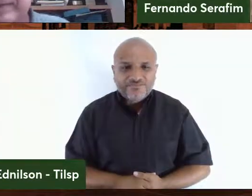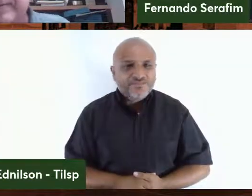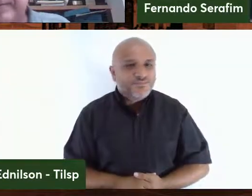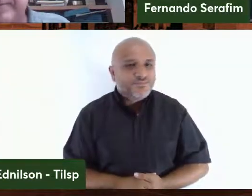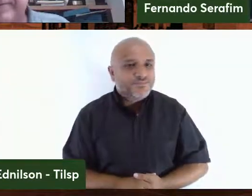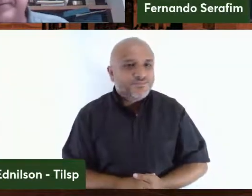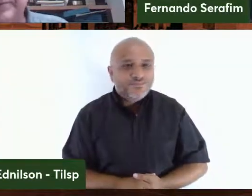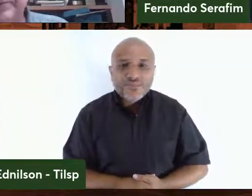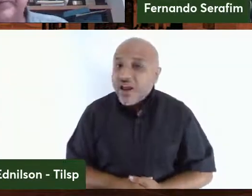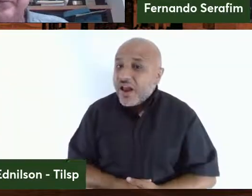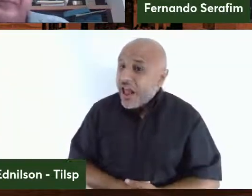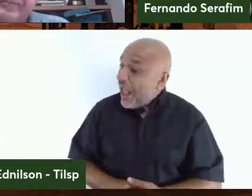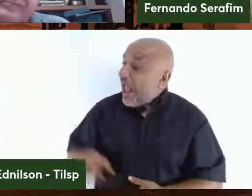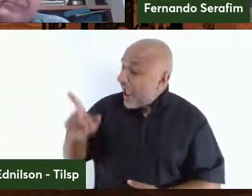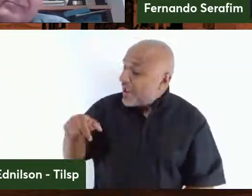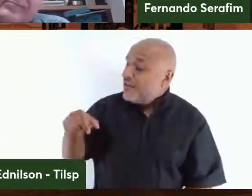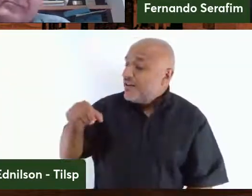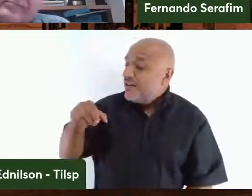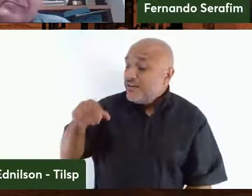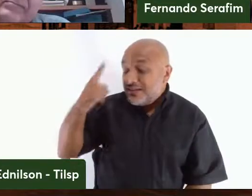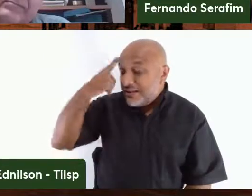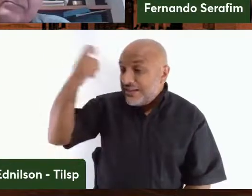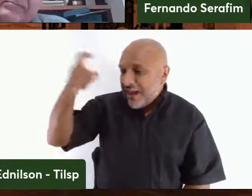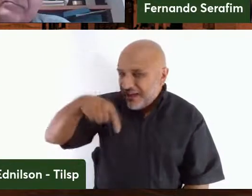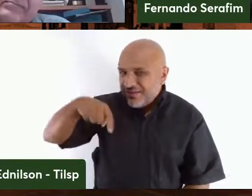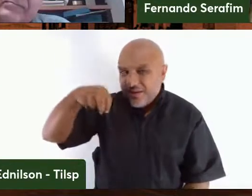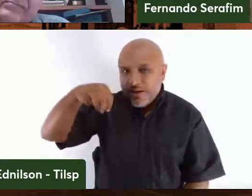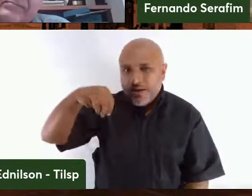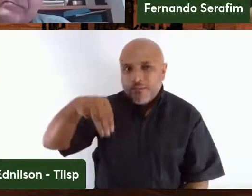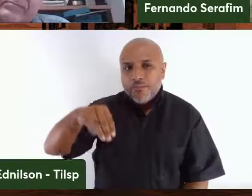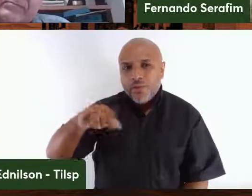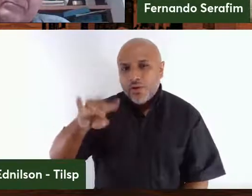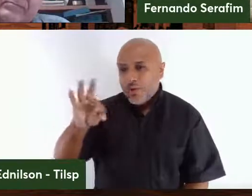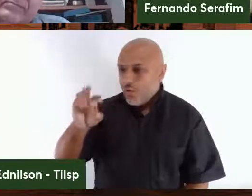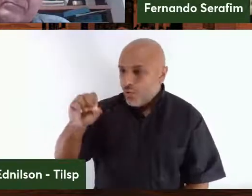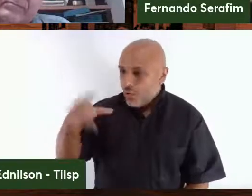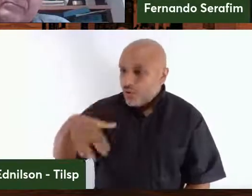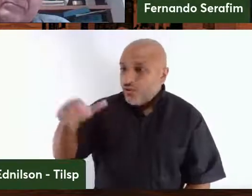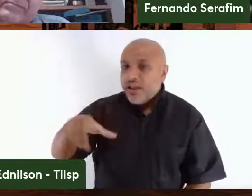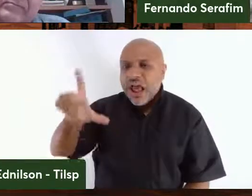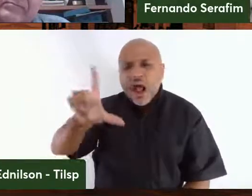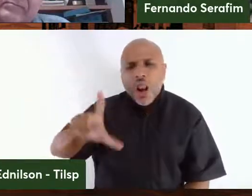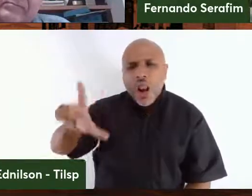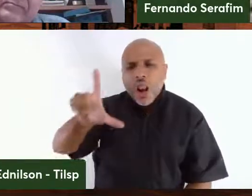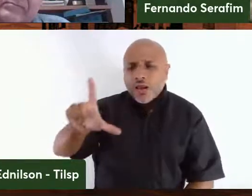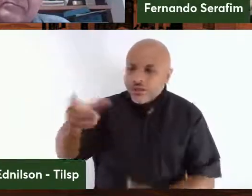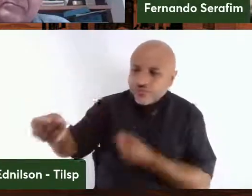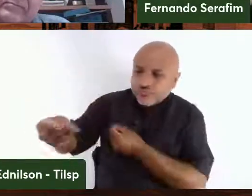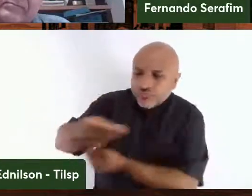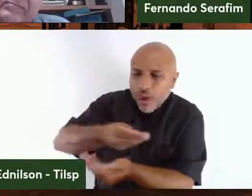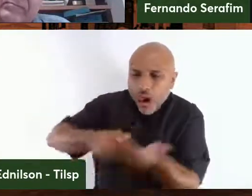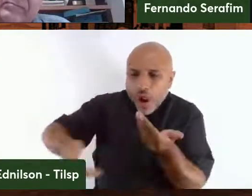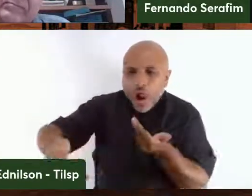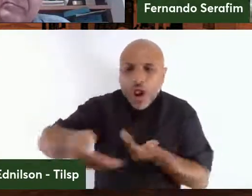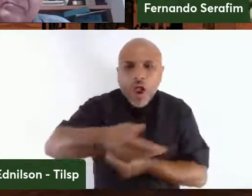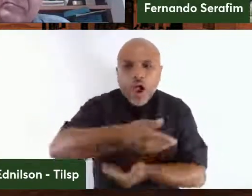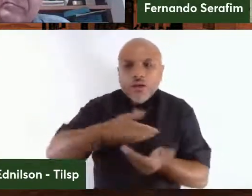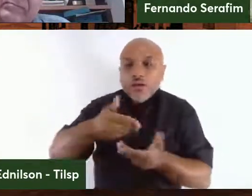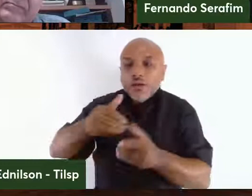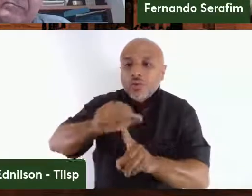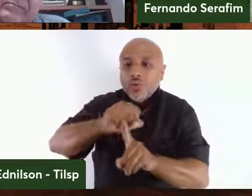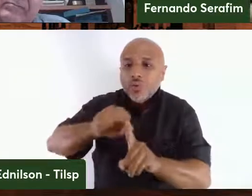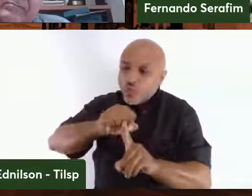E essa ideia, né, Milton, pegando tudo que você falou, de que se a literatura dialoga tanto com o